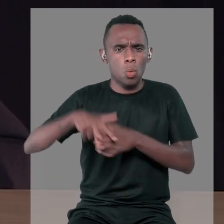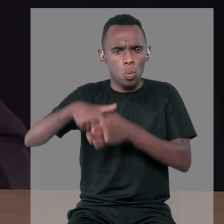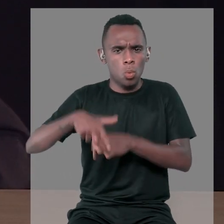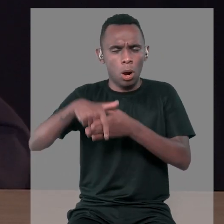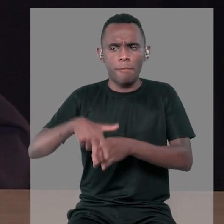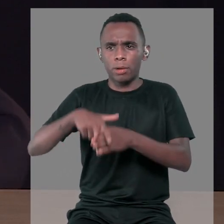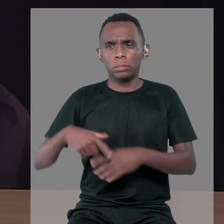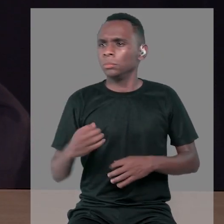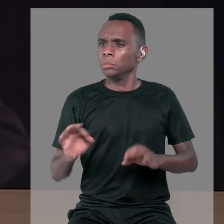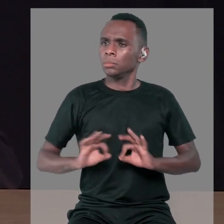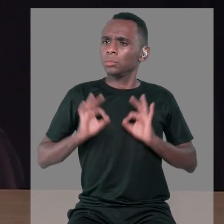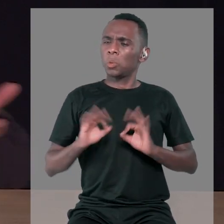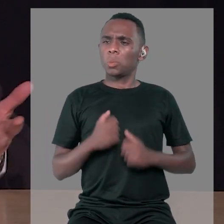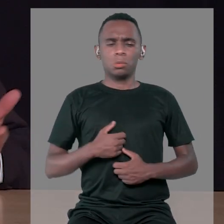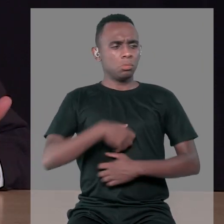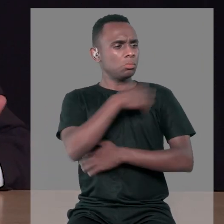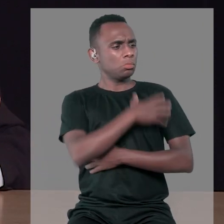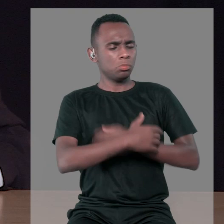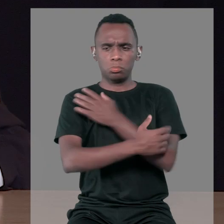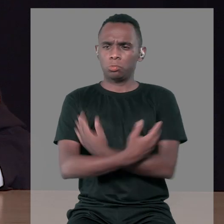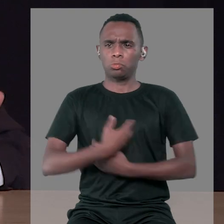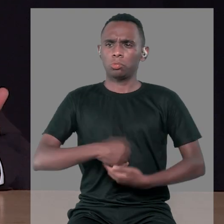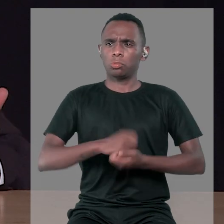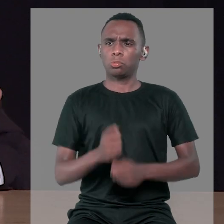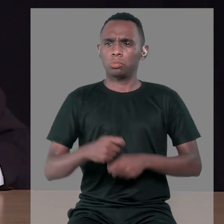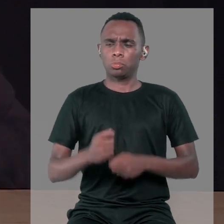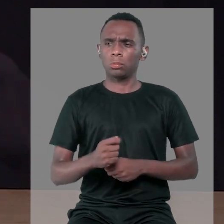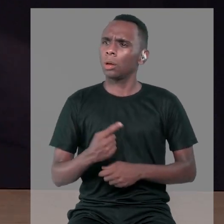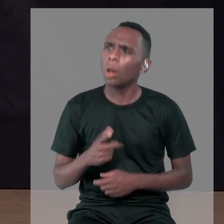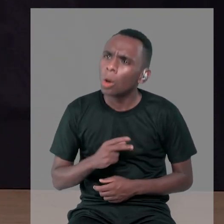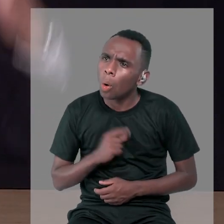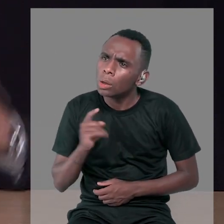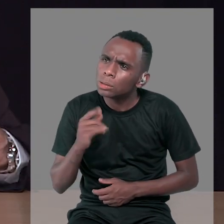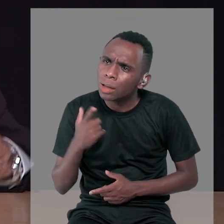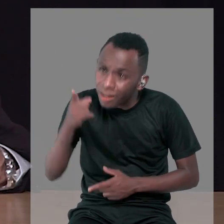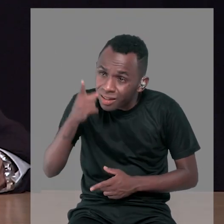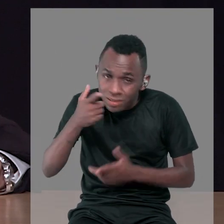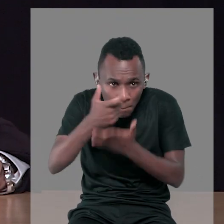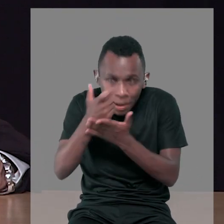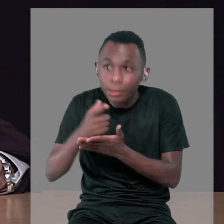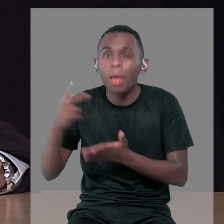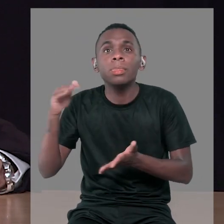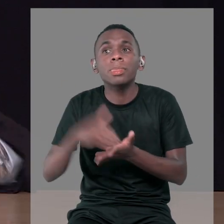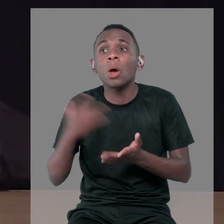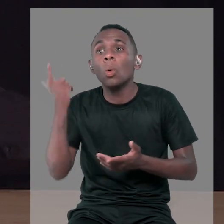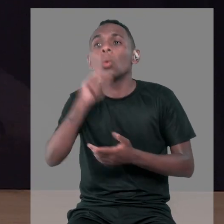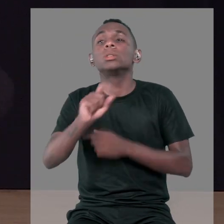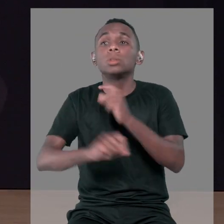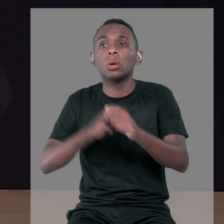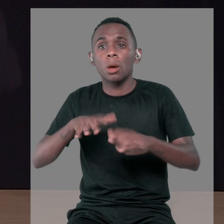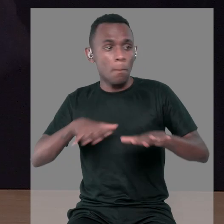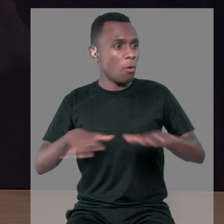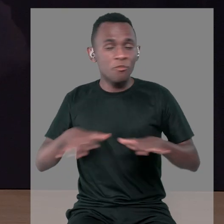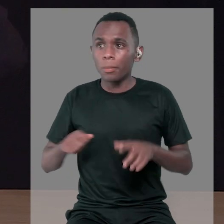capas jogadas, assim, eu falei, bom, se esses caras tiverem que agir, até eles conseguirem algum movimento, né, ele era um desfile,